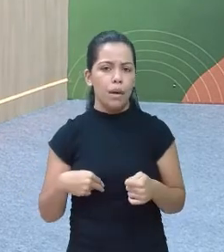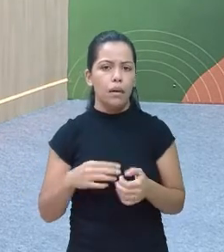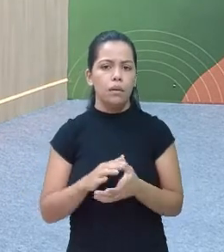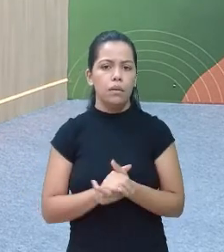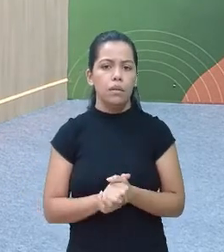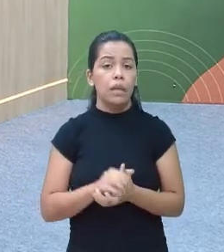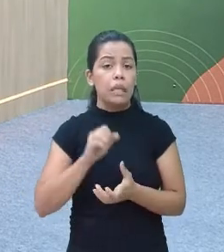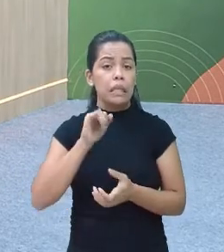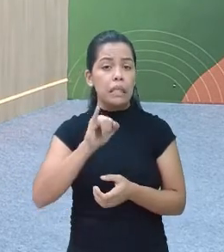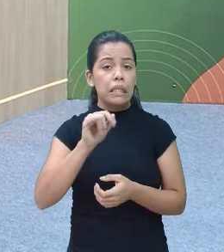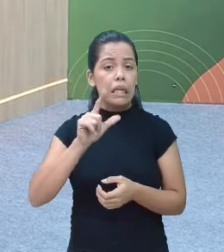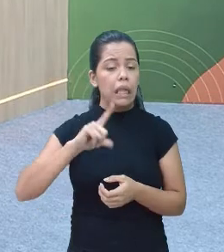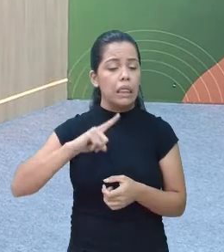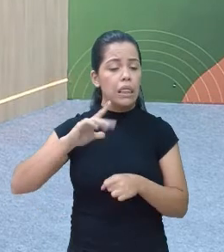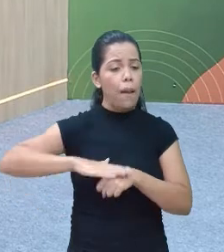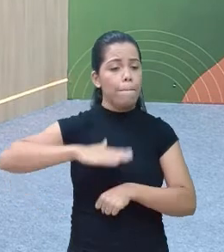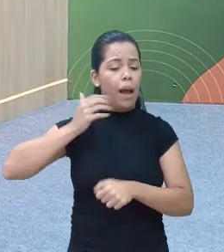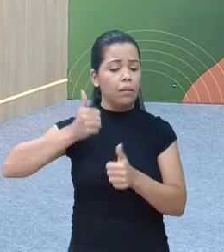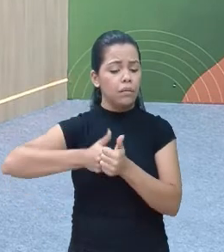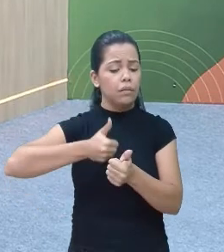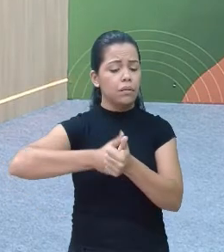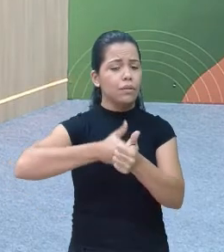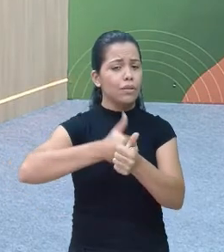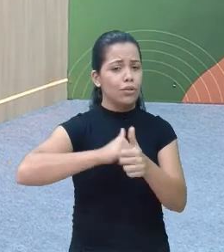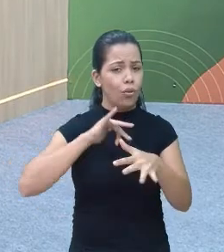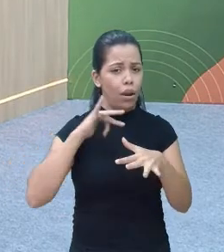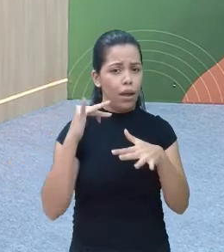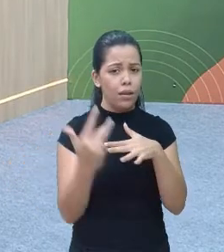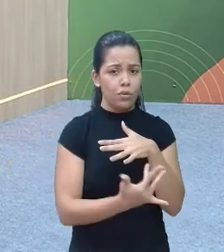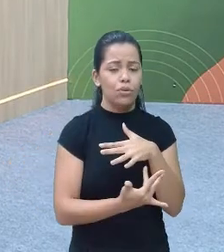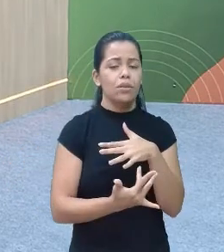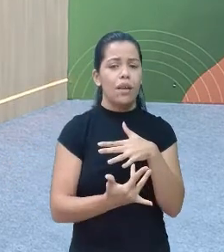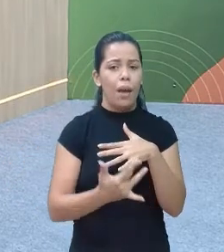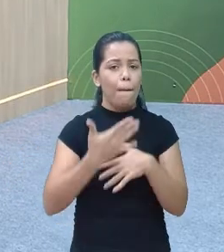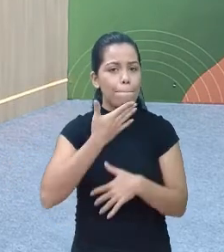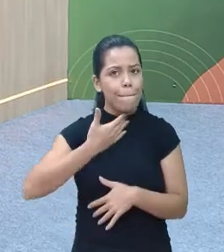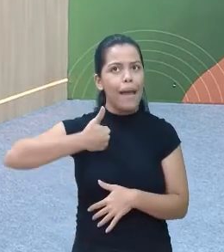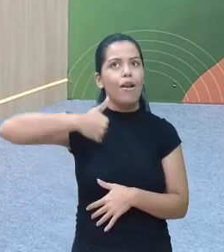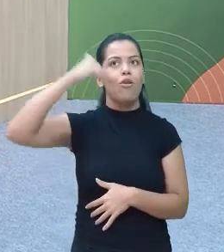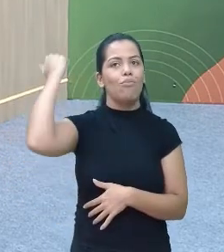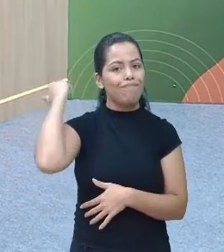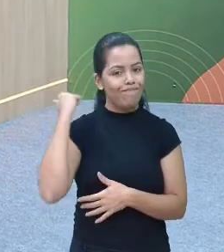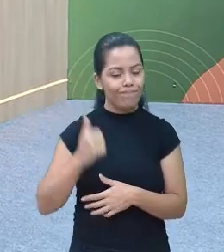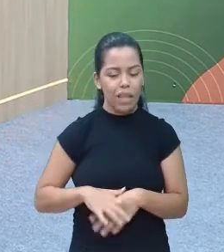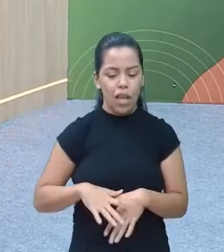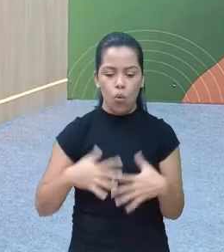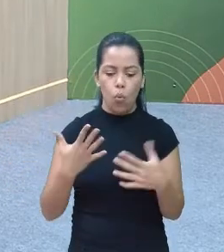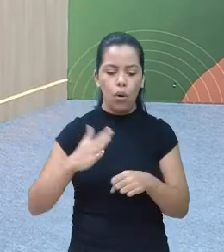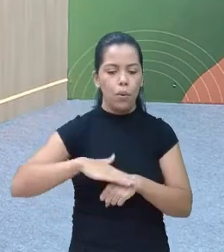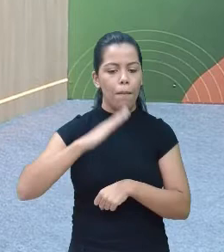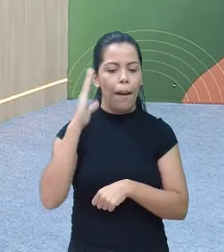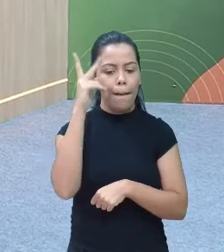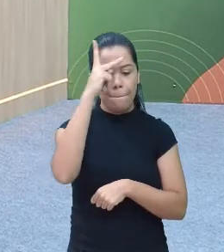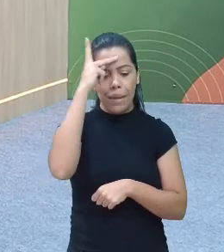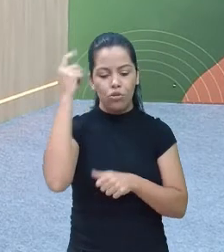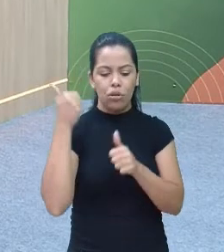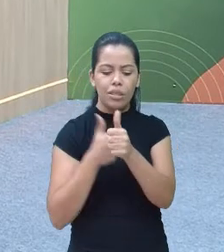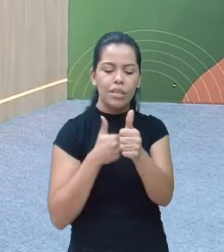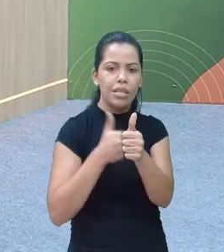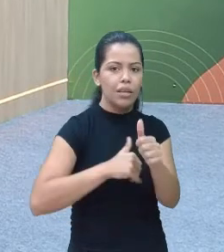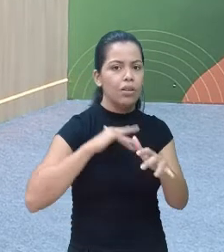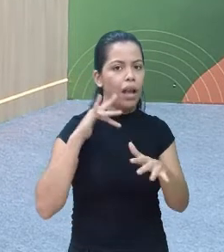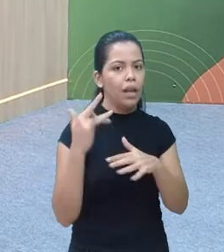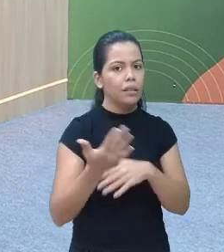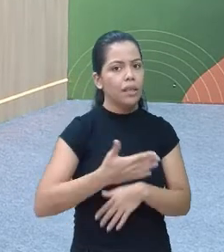ser esquecido na fila do pão. Então, quanto mais seguidores se tem, mais publicidade, mais projeção,